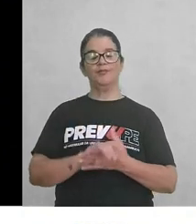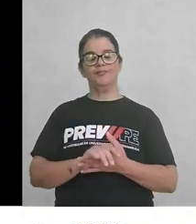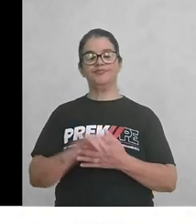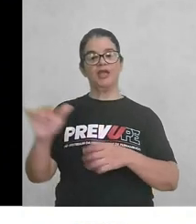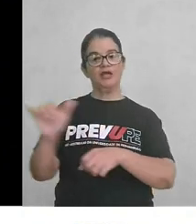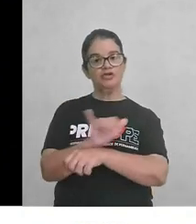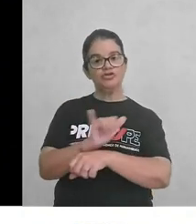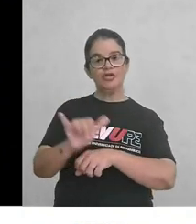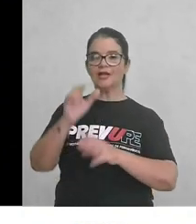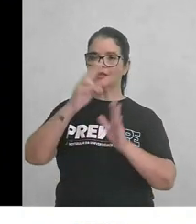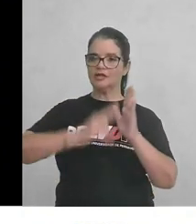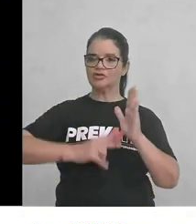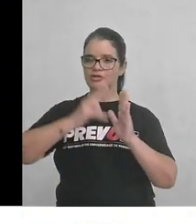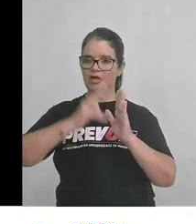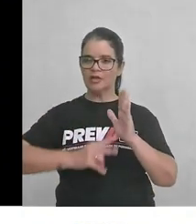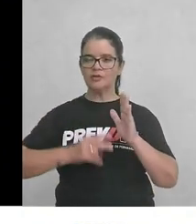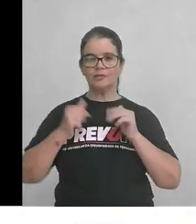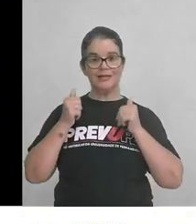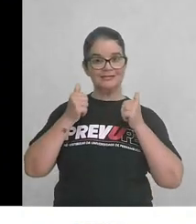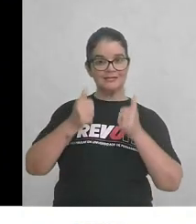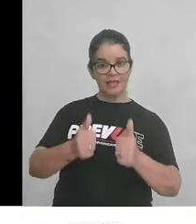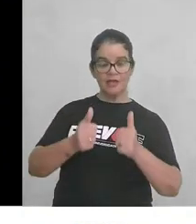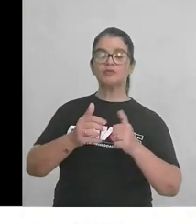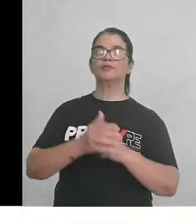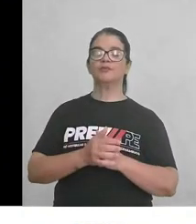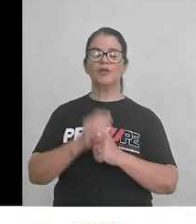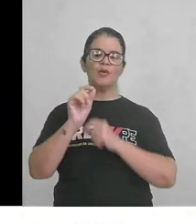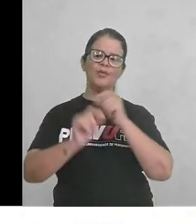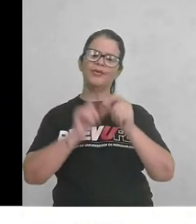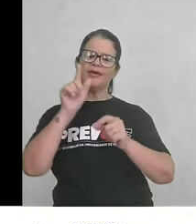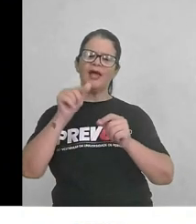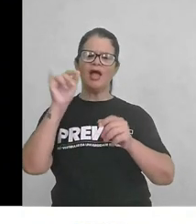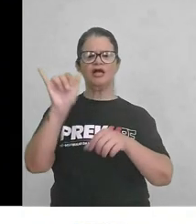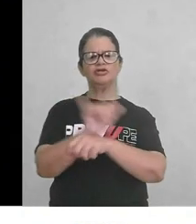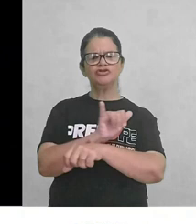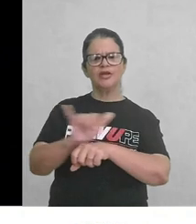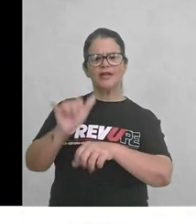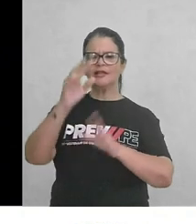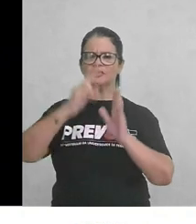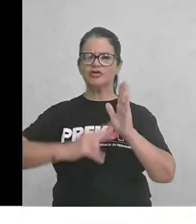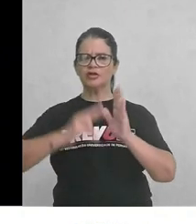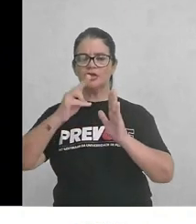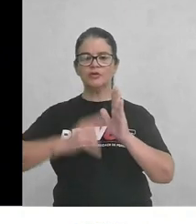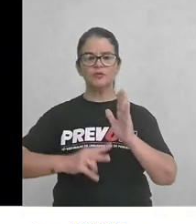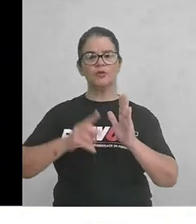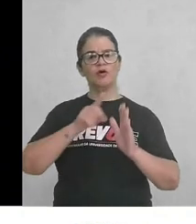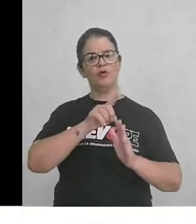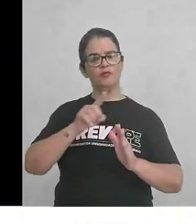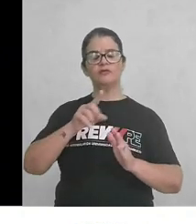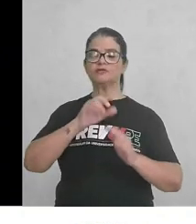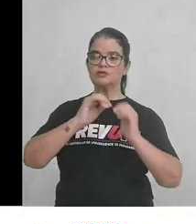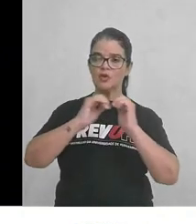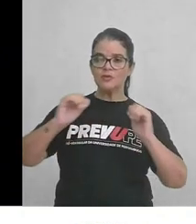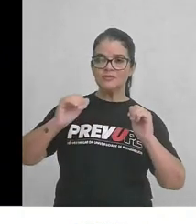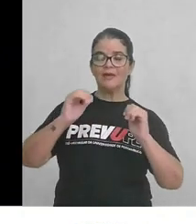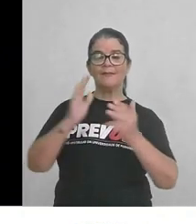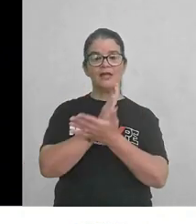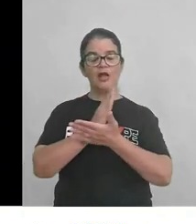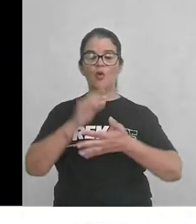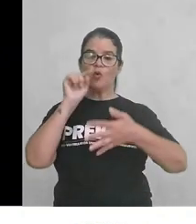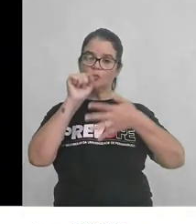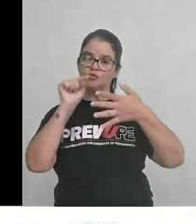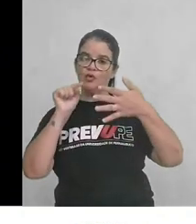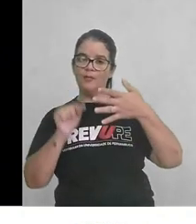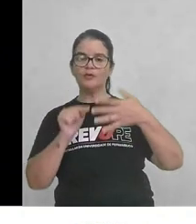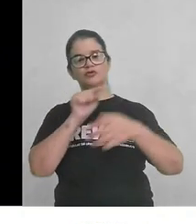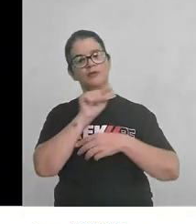estratégia de leitura? Vocês têm, eu separei alguns pontos para que vocês saibam qual é a estratégia de leitura,